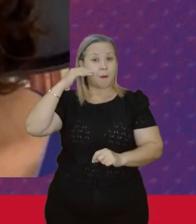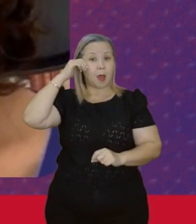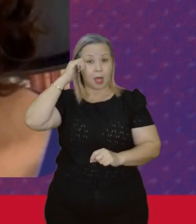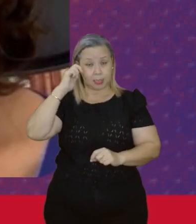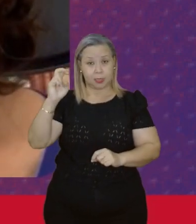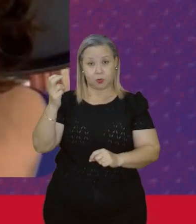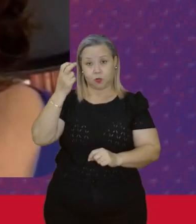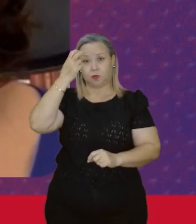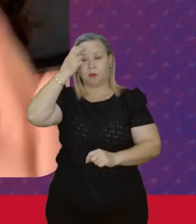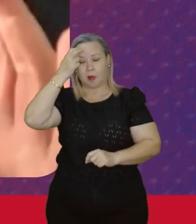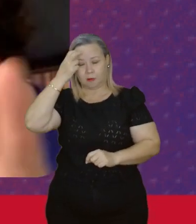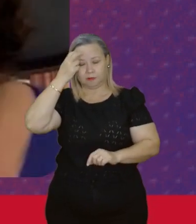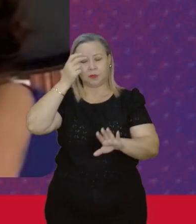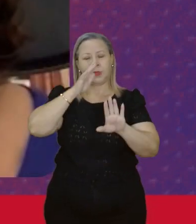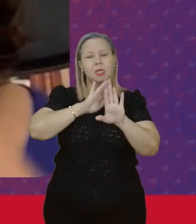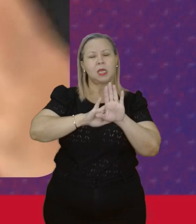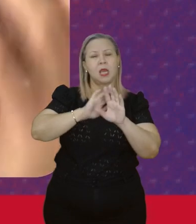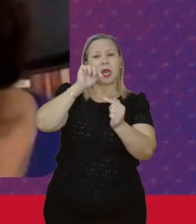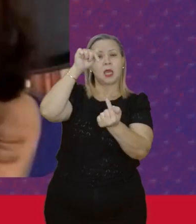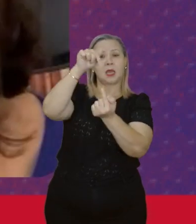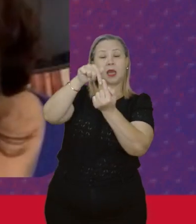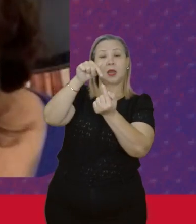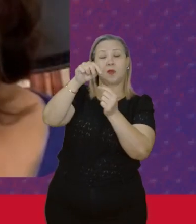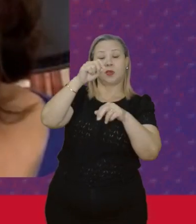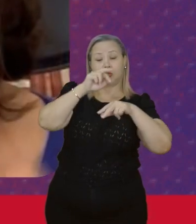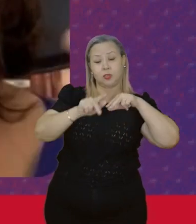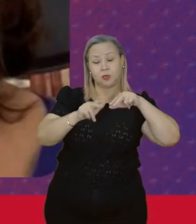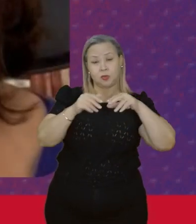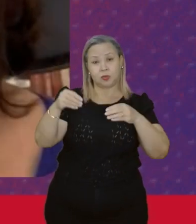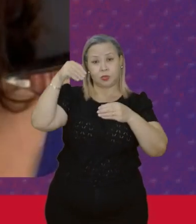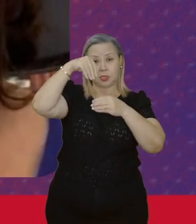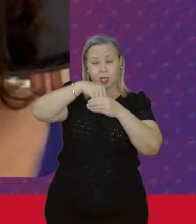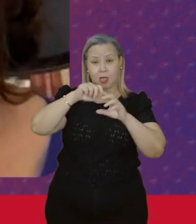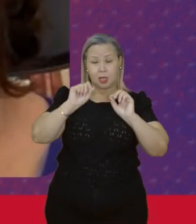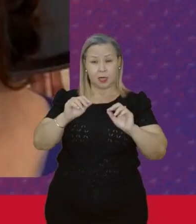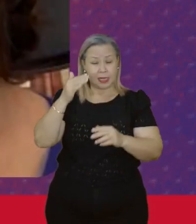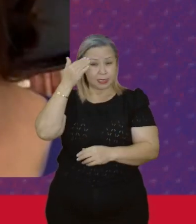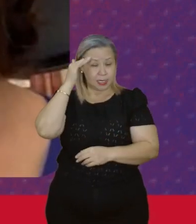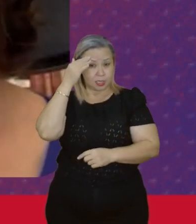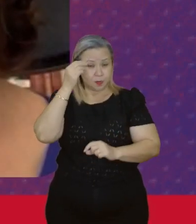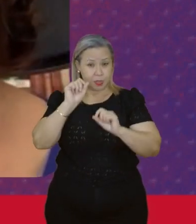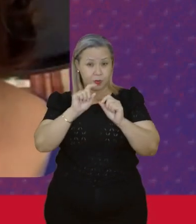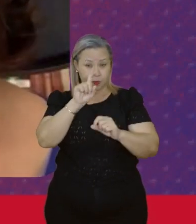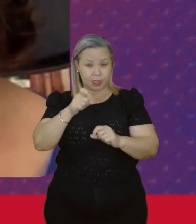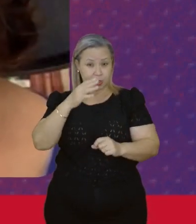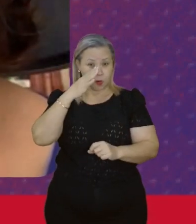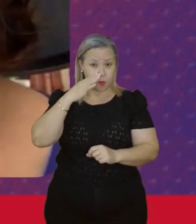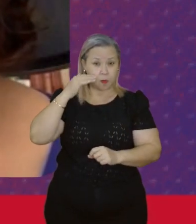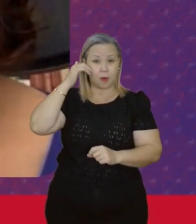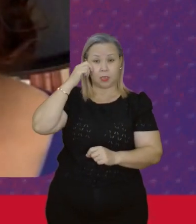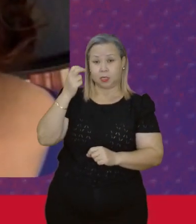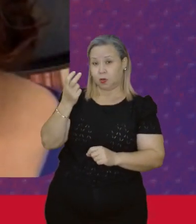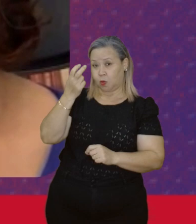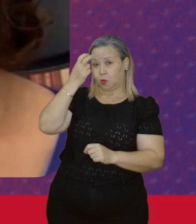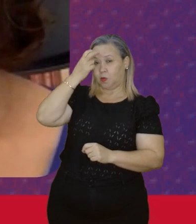porque a ideologia de gênero se insere nessa concepção do que seja o marxismo cultural.